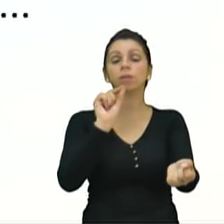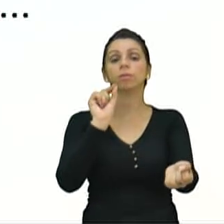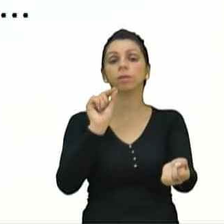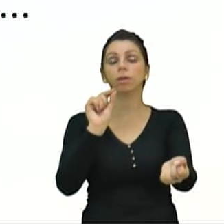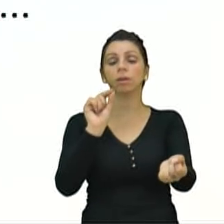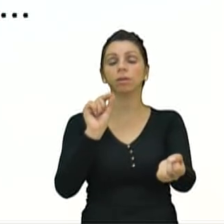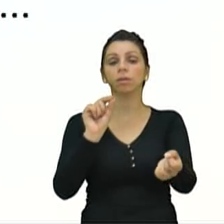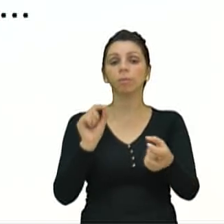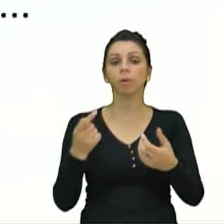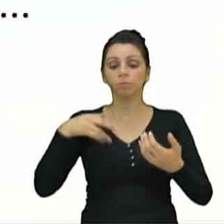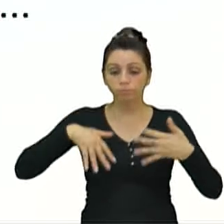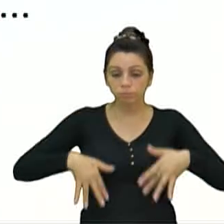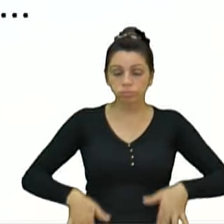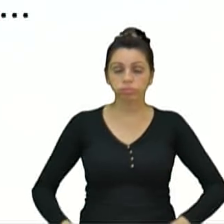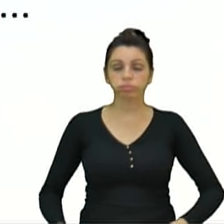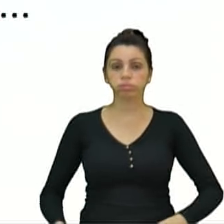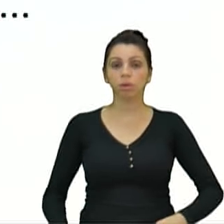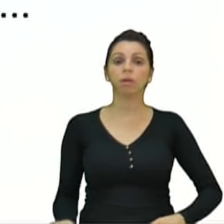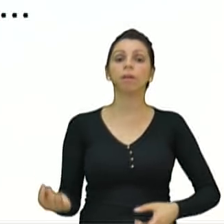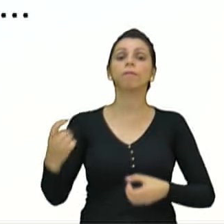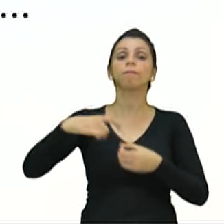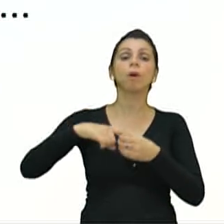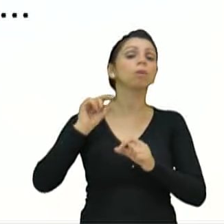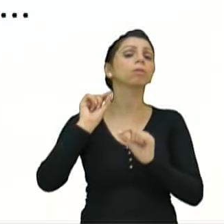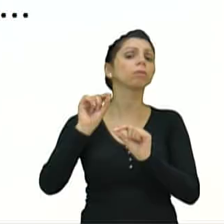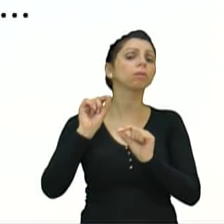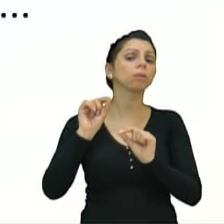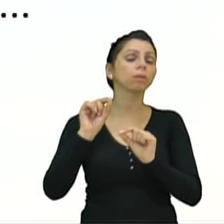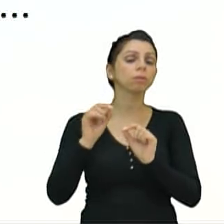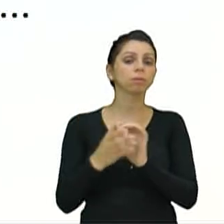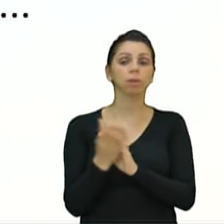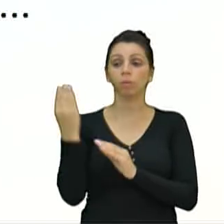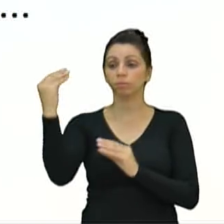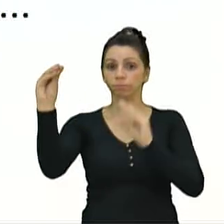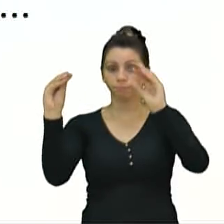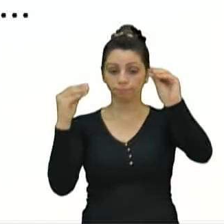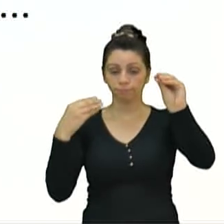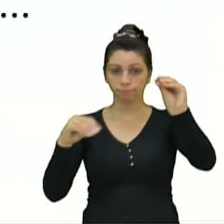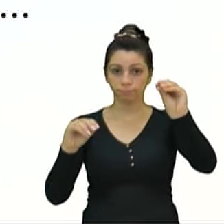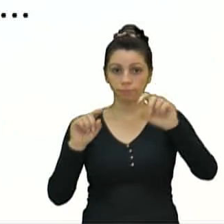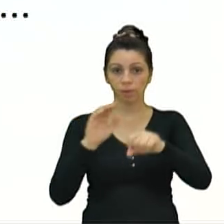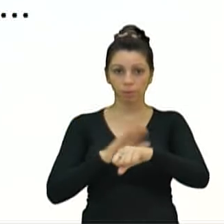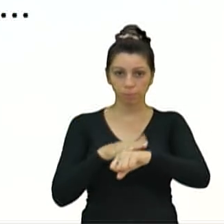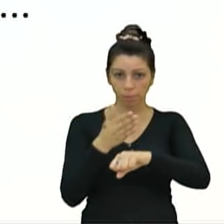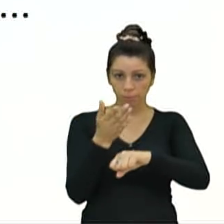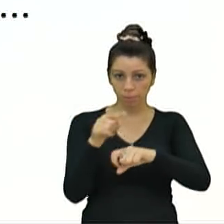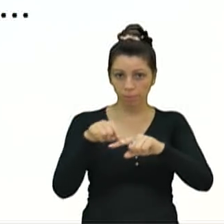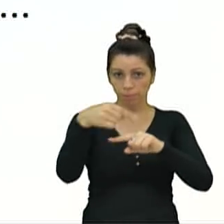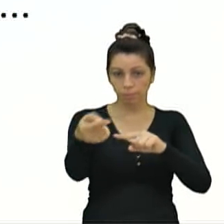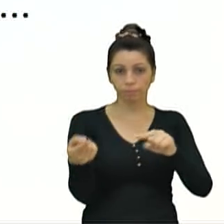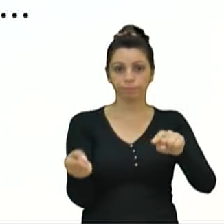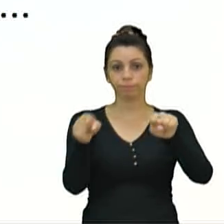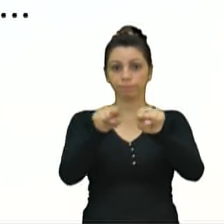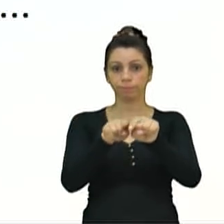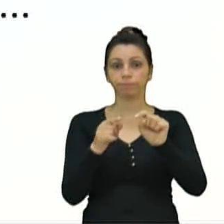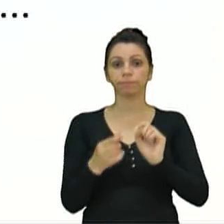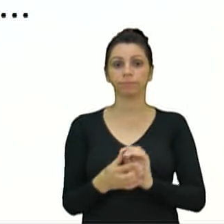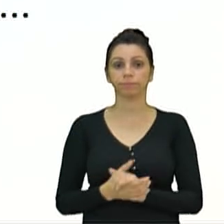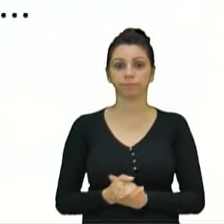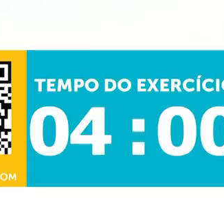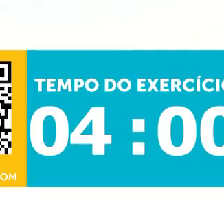corpo e depois volta ao, então identifica, completa as frases aí, vou te dar um tempinho e nós já voltamos.